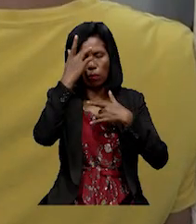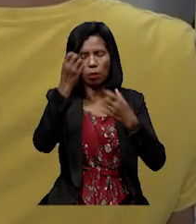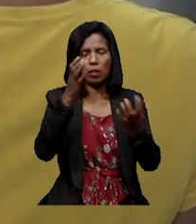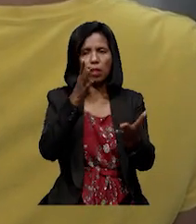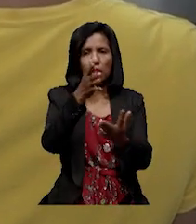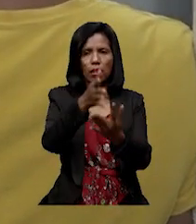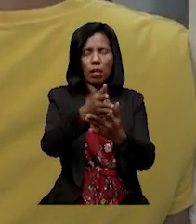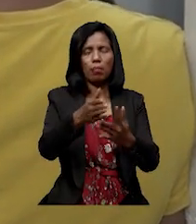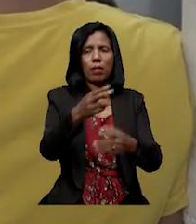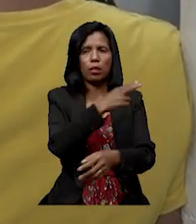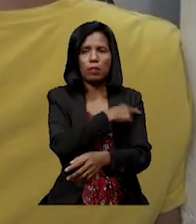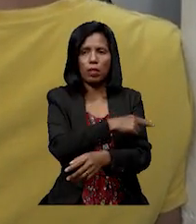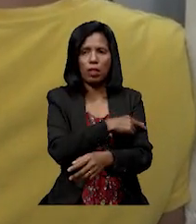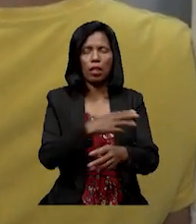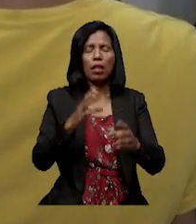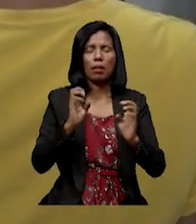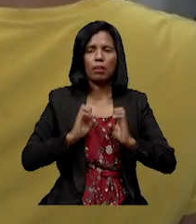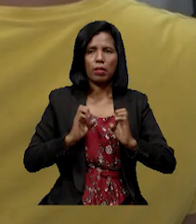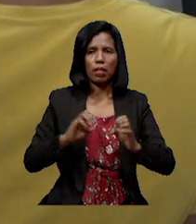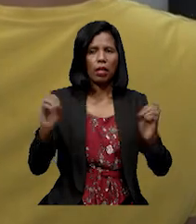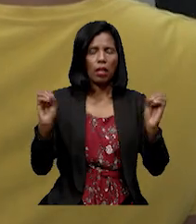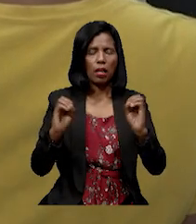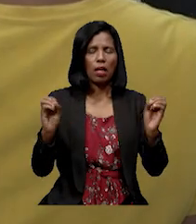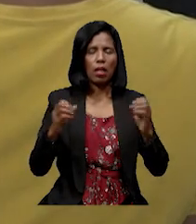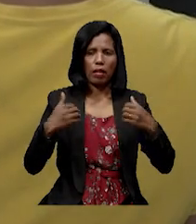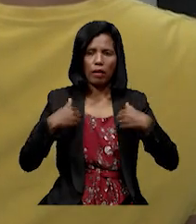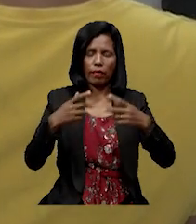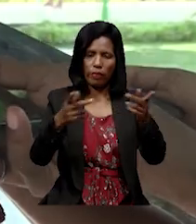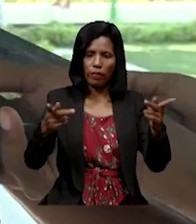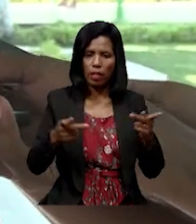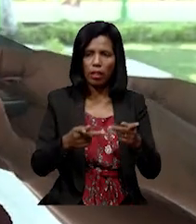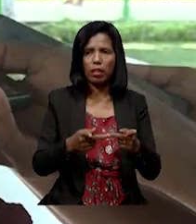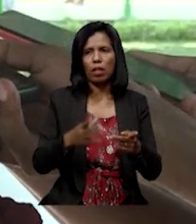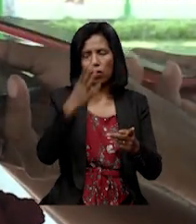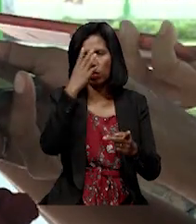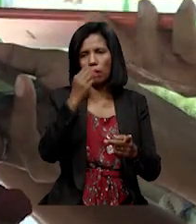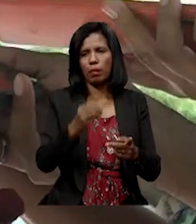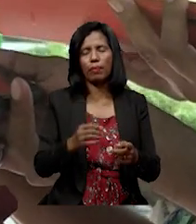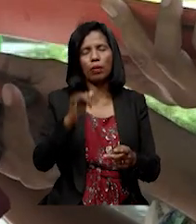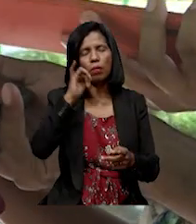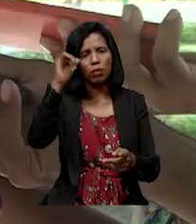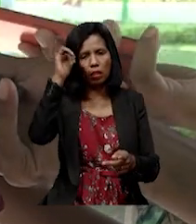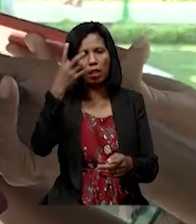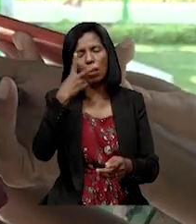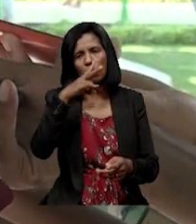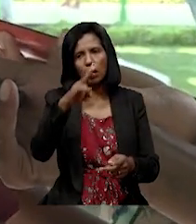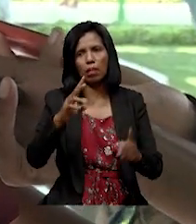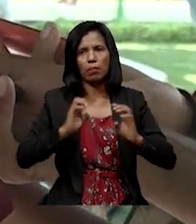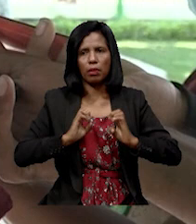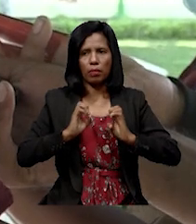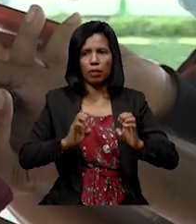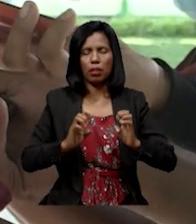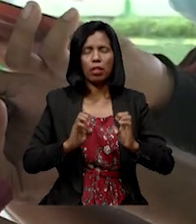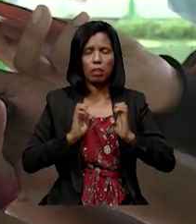sala emergensia loron ida ona la iya fatin atu toba. Desde o Beru Hawa Companhia e a situação e a emergência e o Hospital Nacional